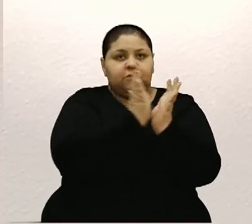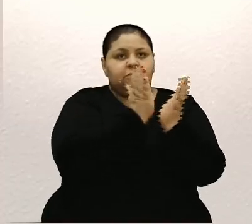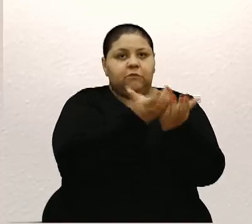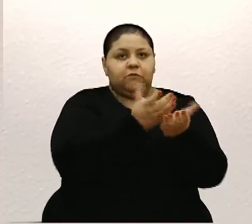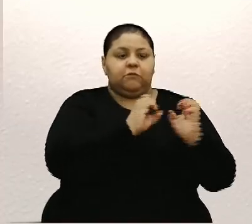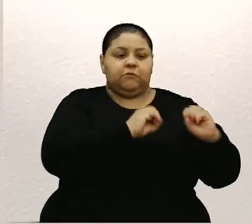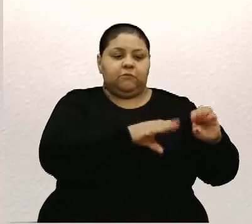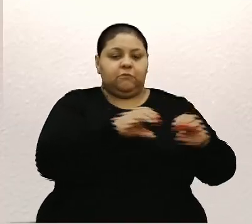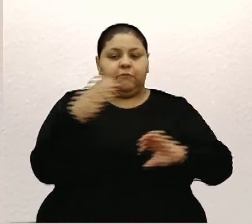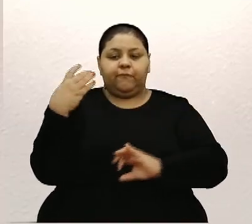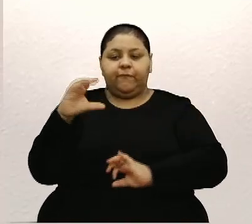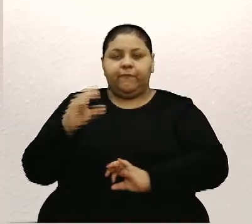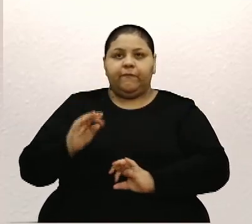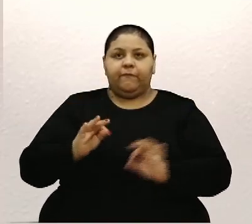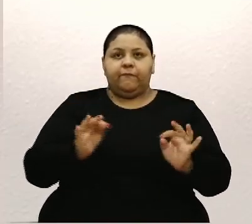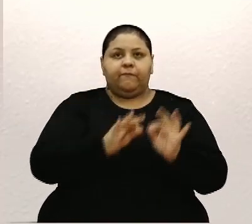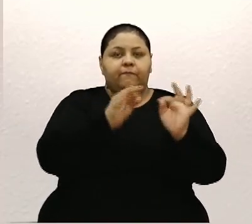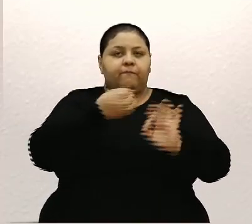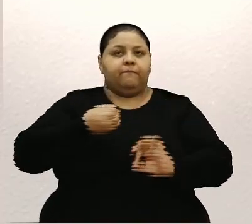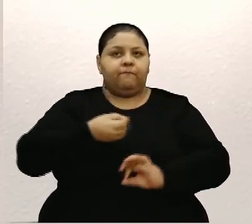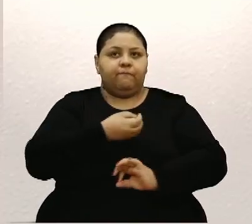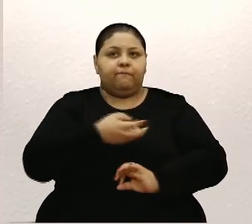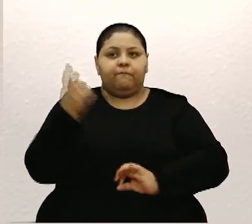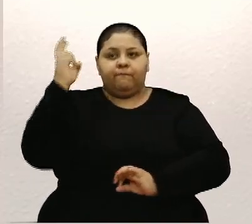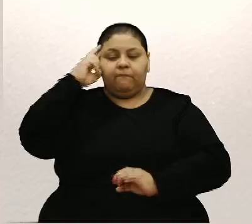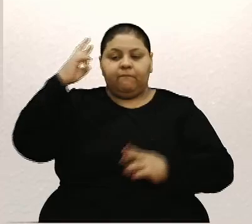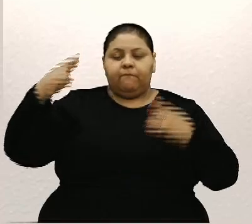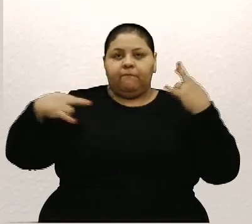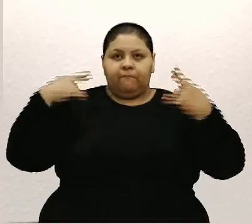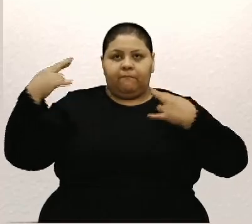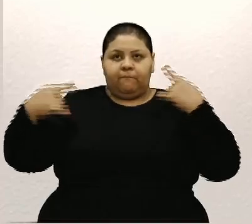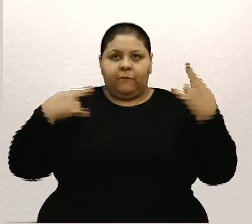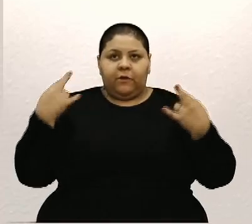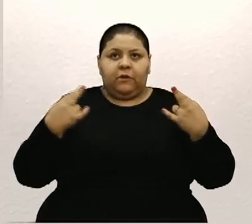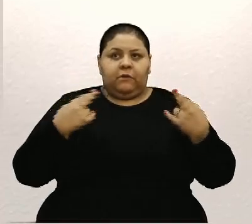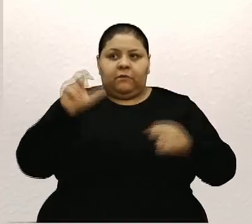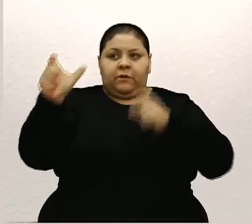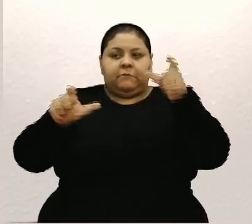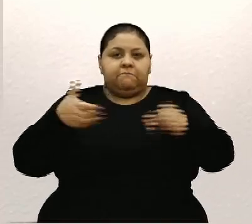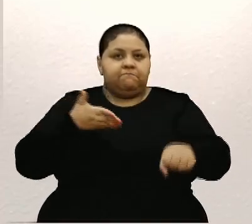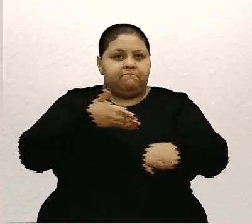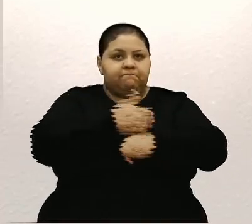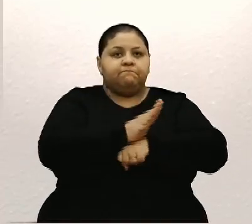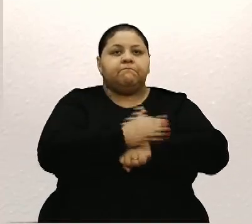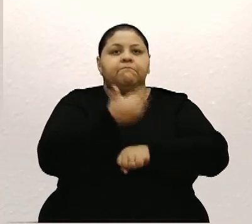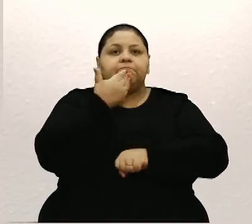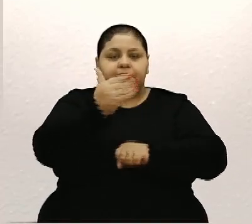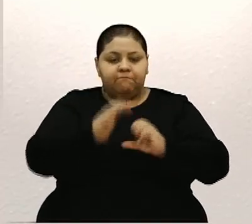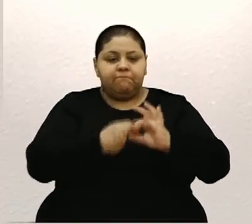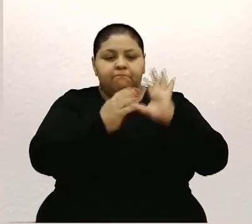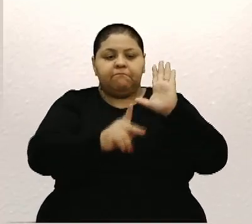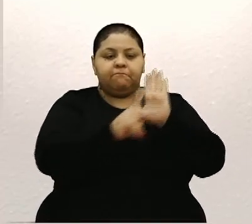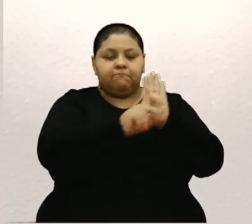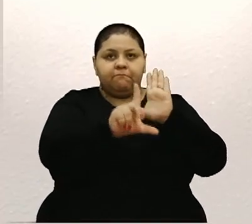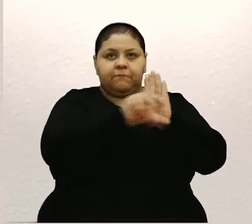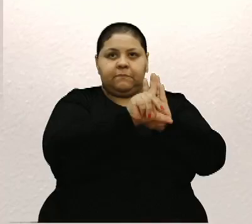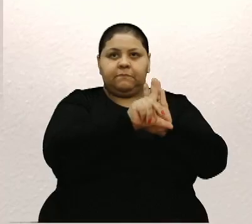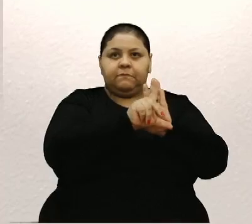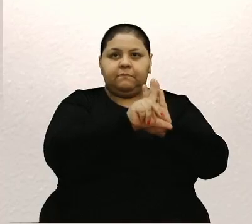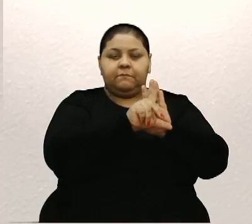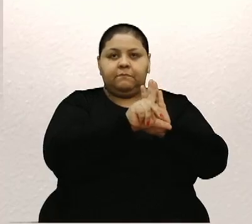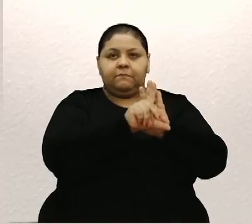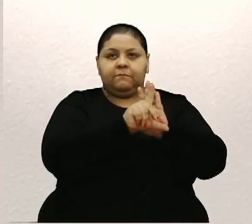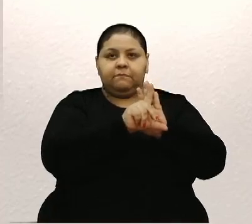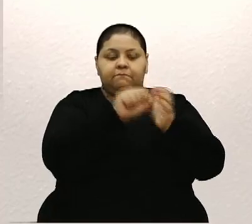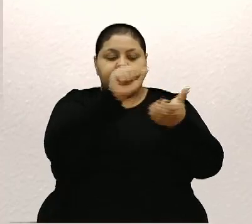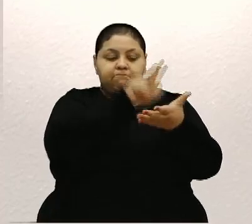Educação, Ciência, Tecnologia, Inovação, Cultura, Desporto e Lazer, por seus integrantes, manifesta-se favorável ao presente projeto de lei